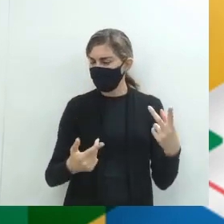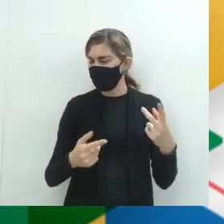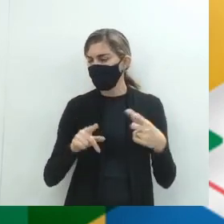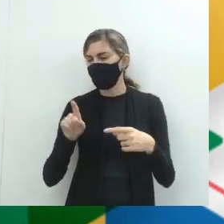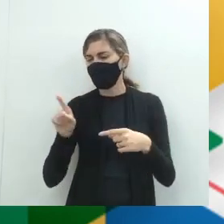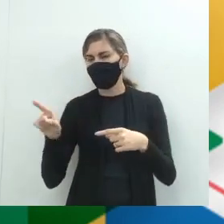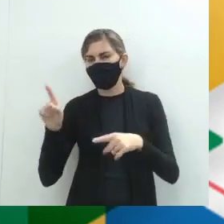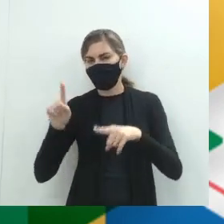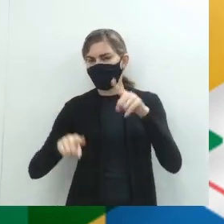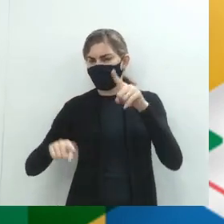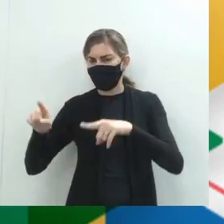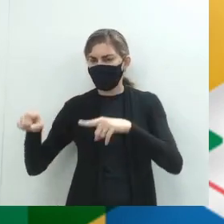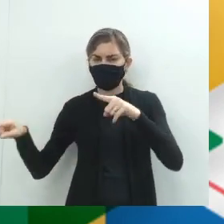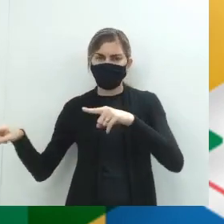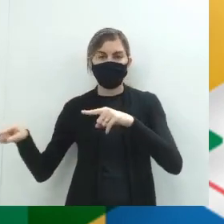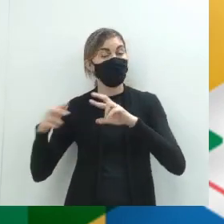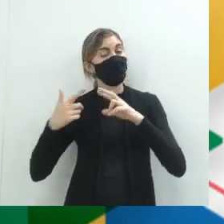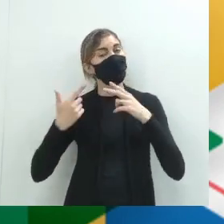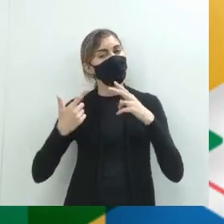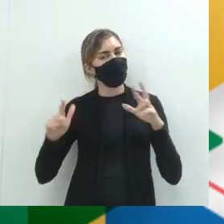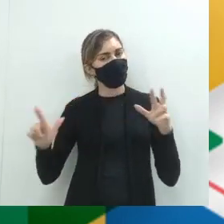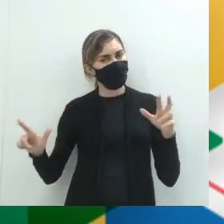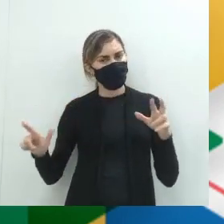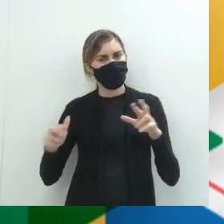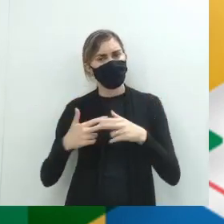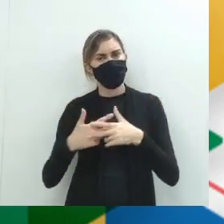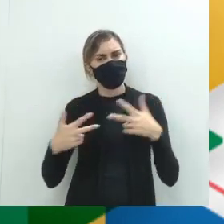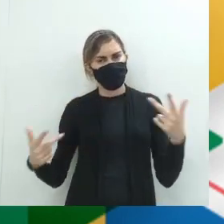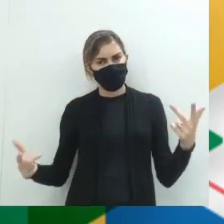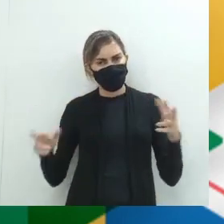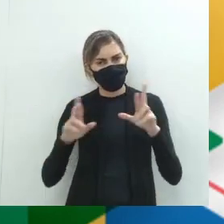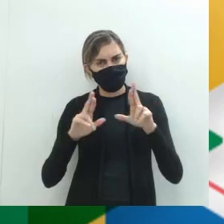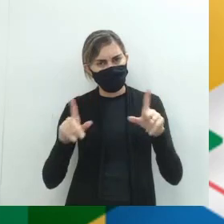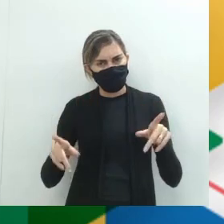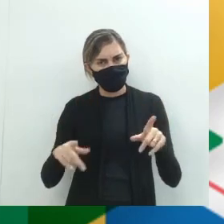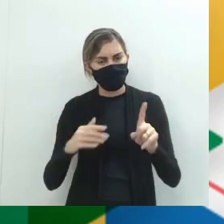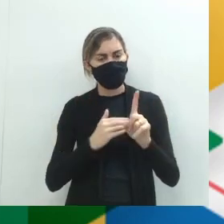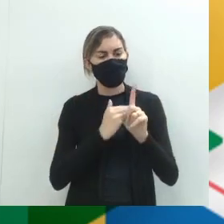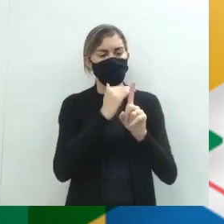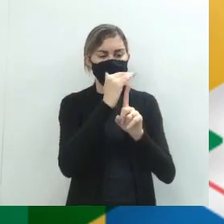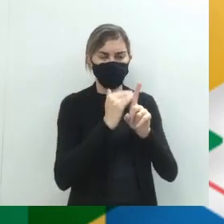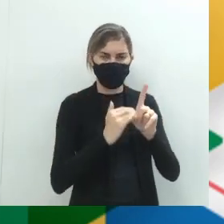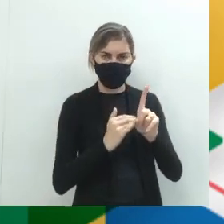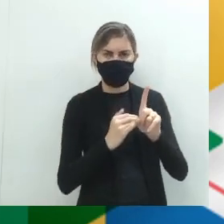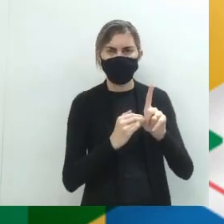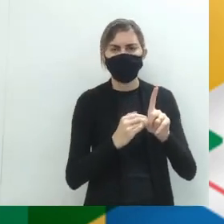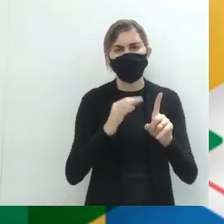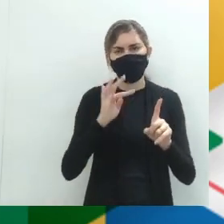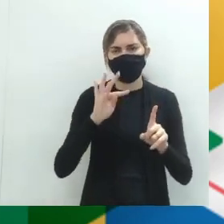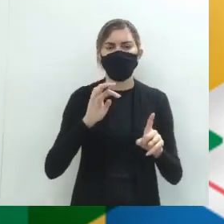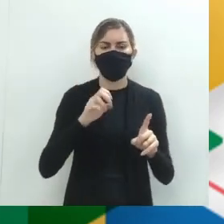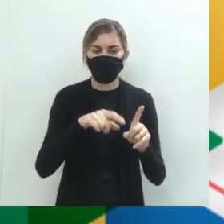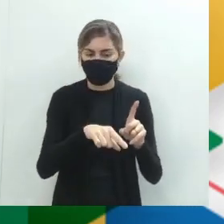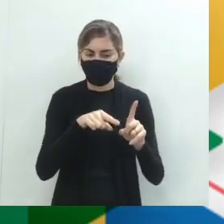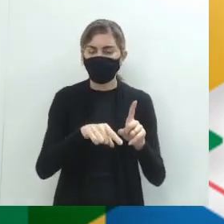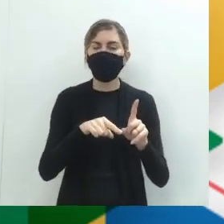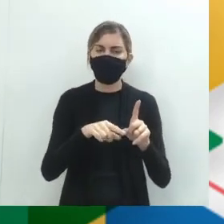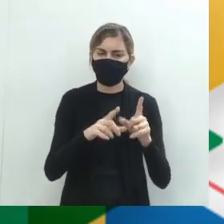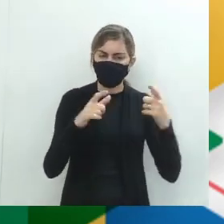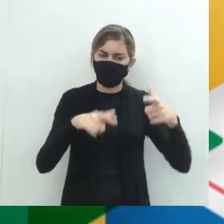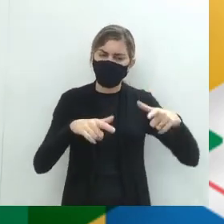coisa, variação é outra. A temperatura é o estado térmico